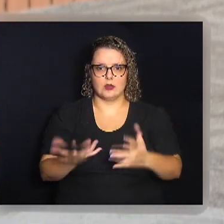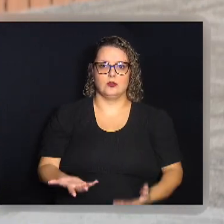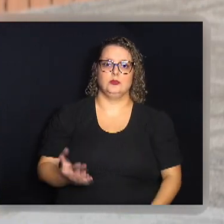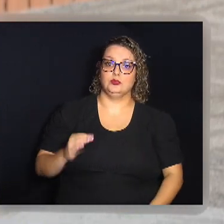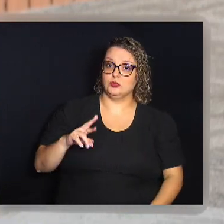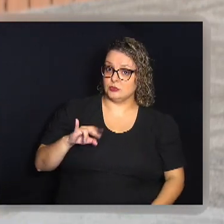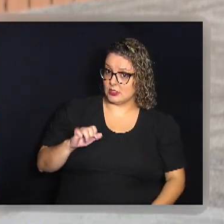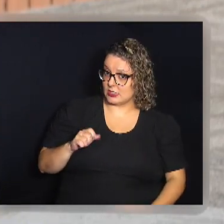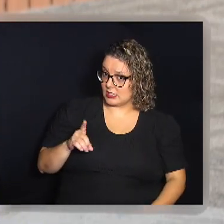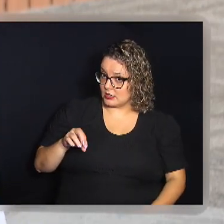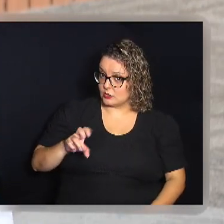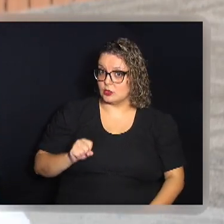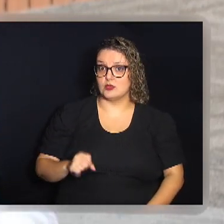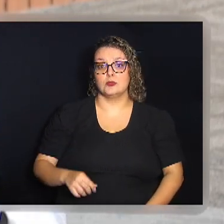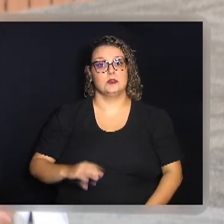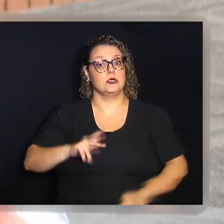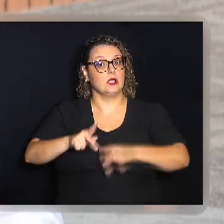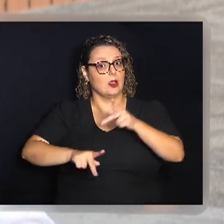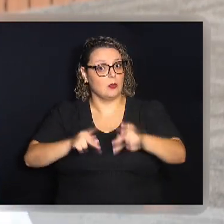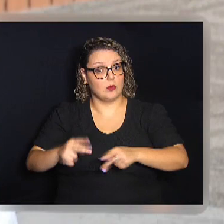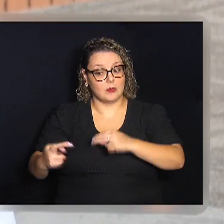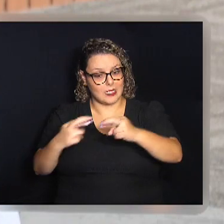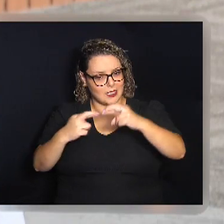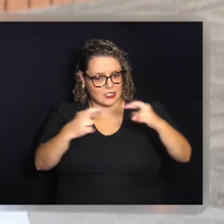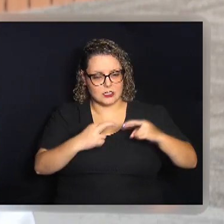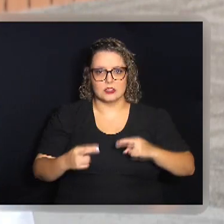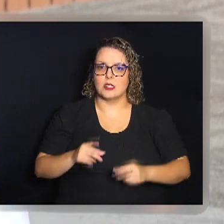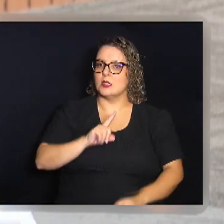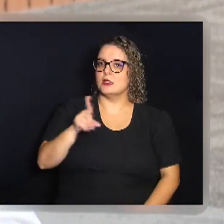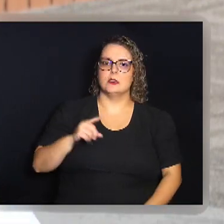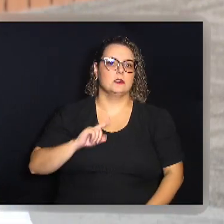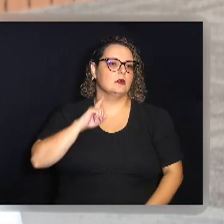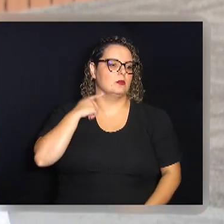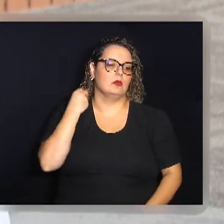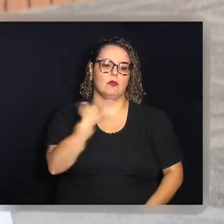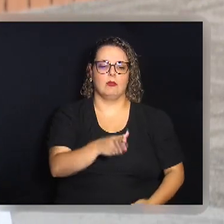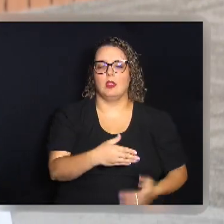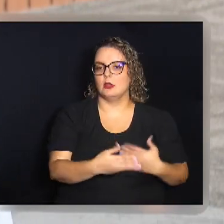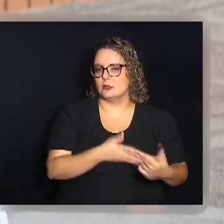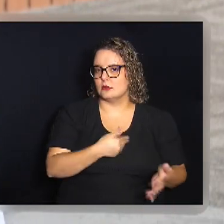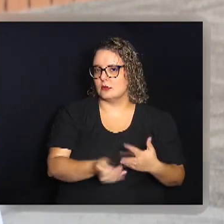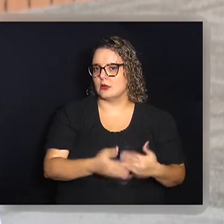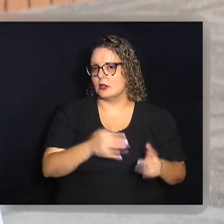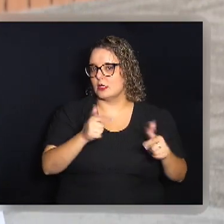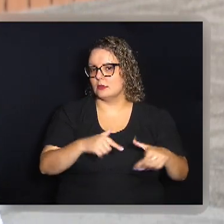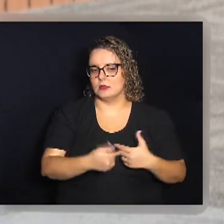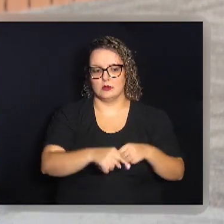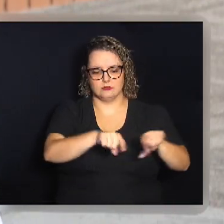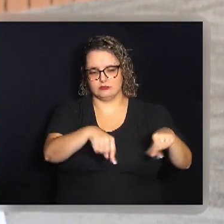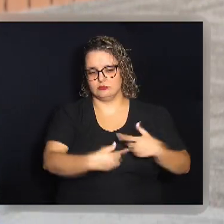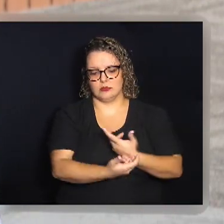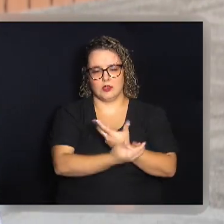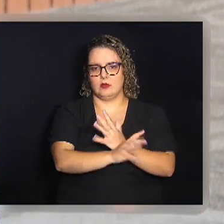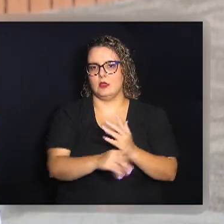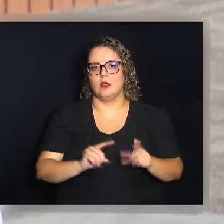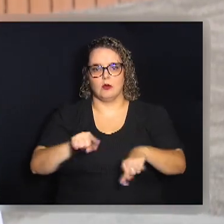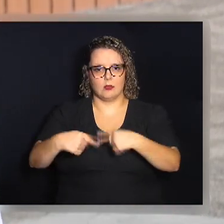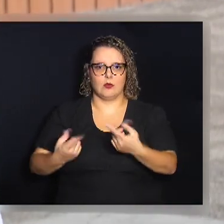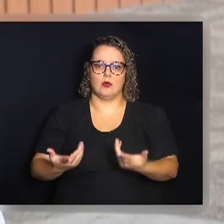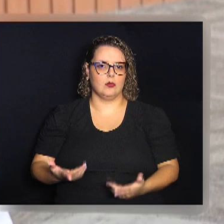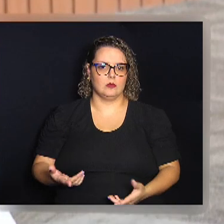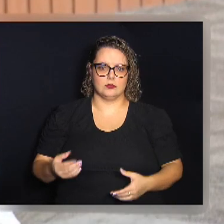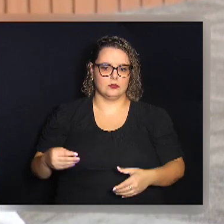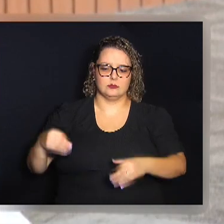criadouros, que a nossa população não descarte lixo nos terrenos baldios, né, ou deixe dentro das